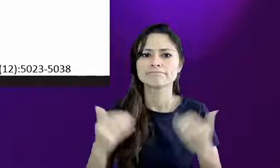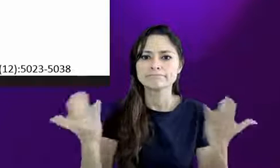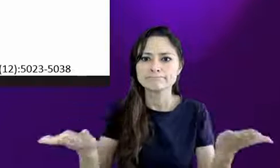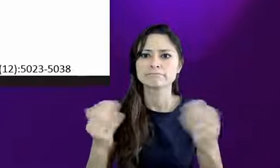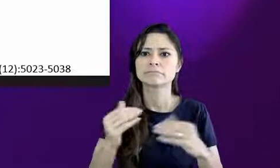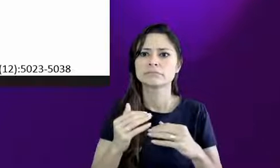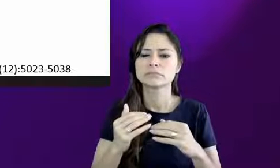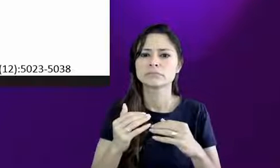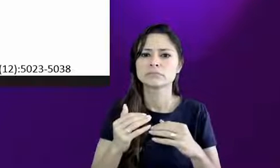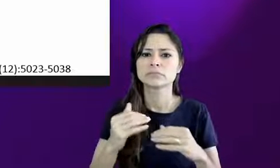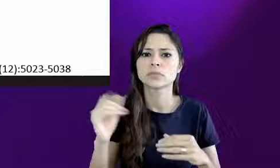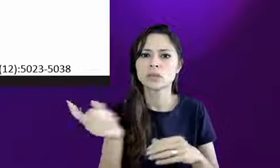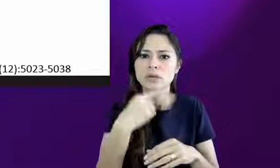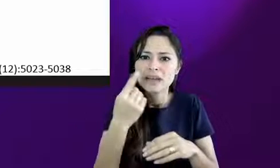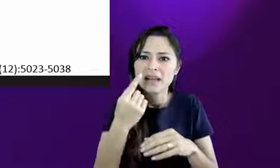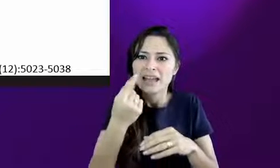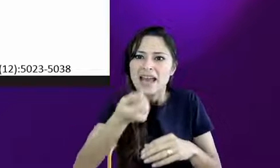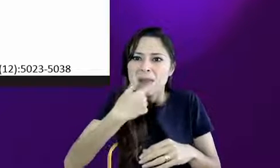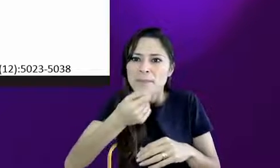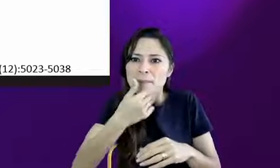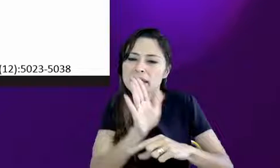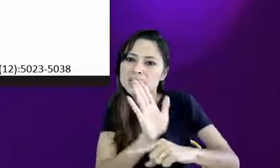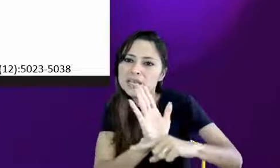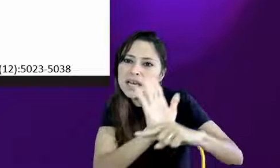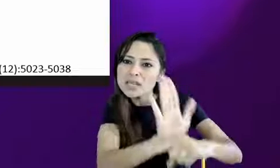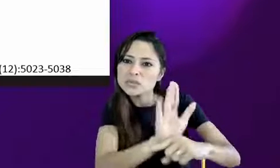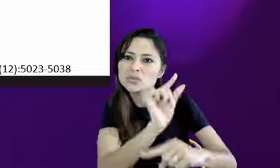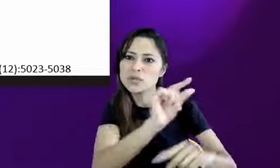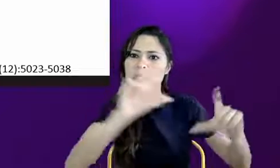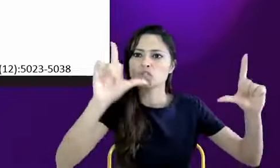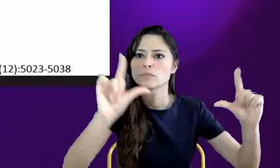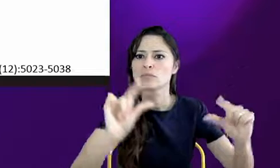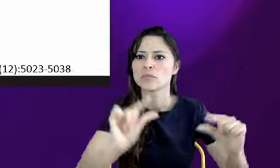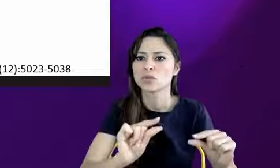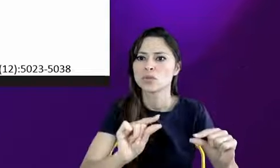tofacitinib está associado, mais uma vez, a